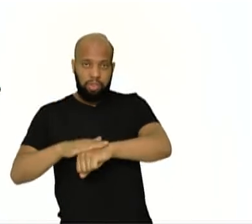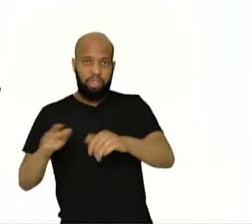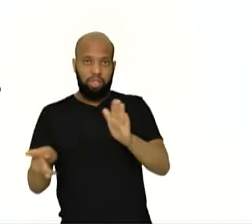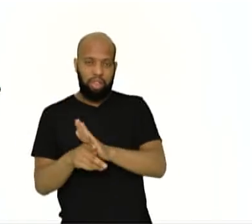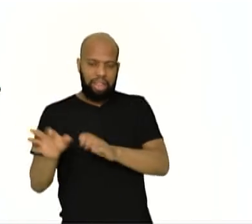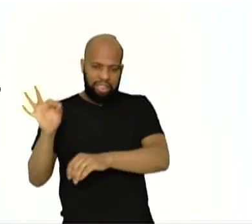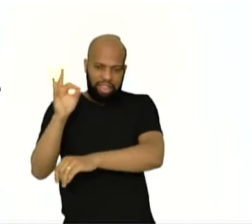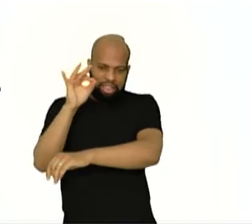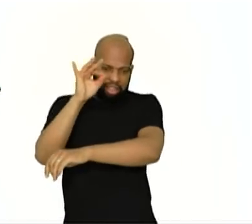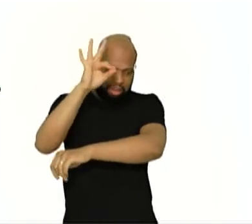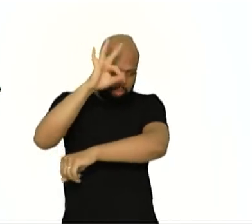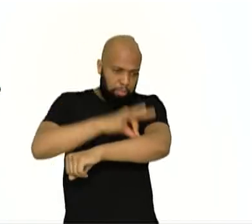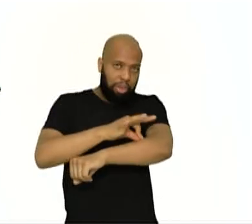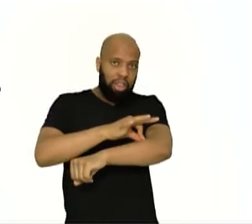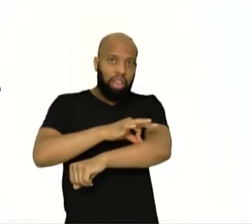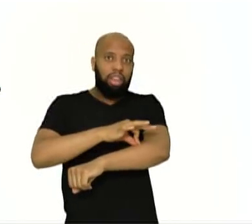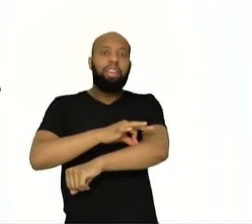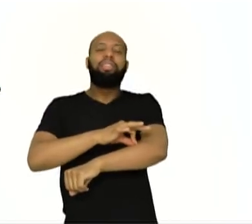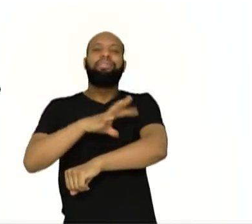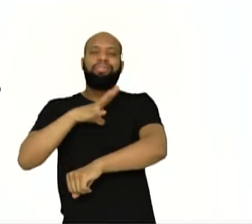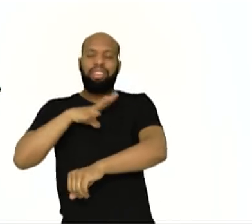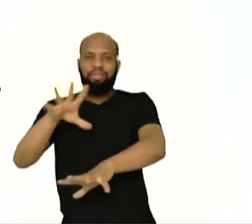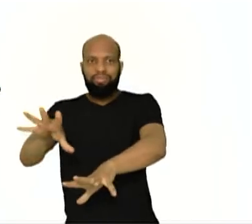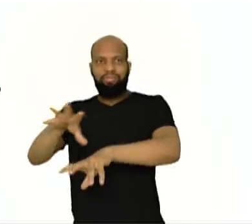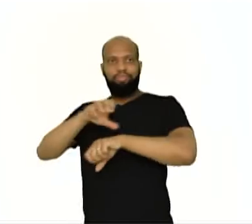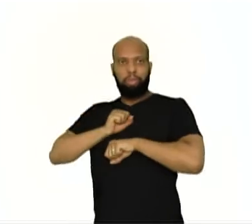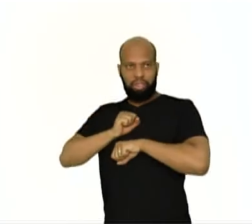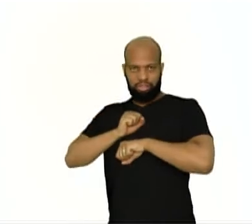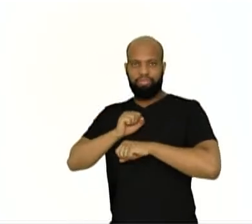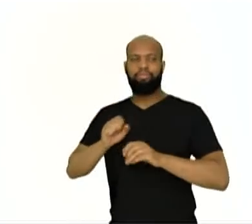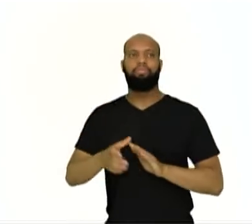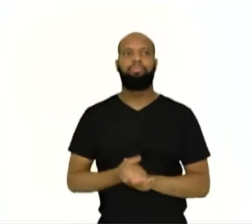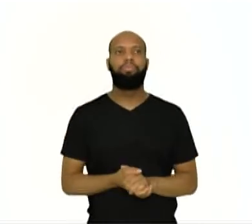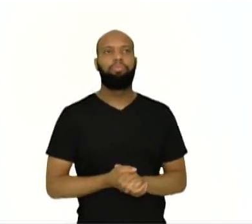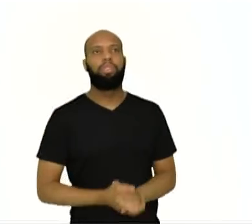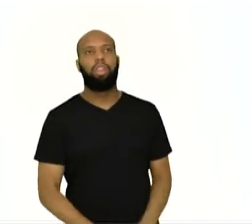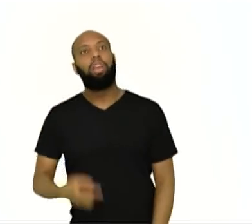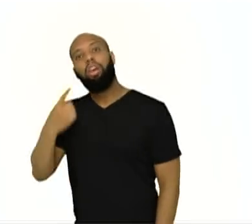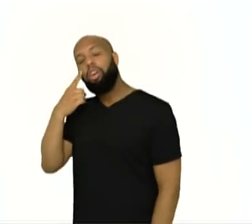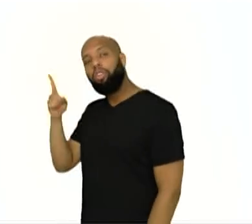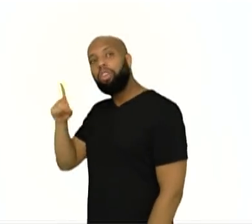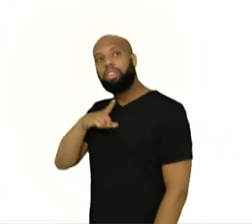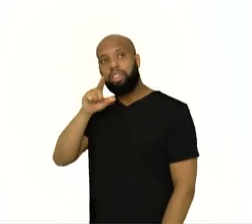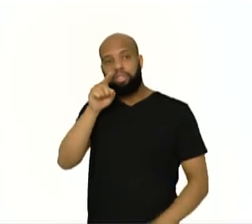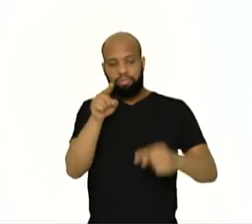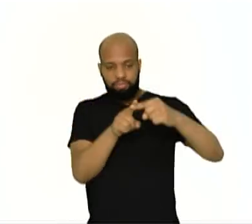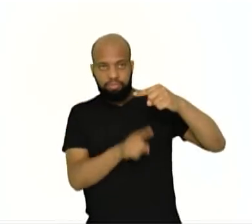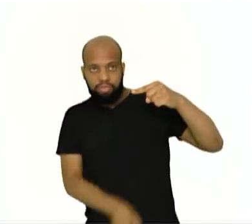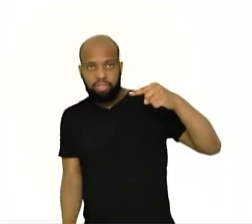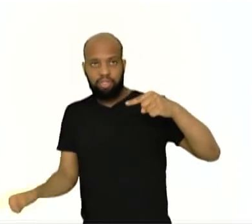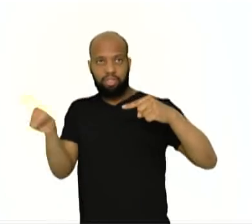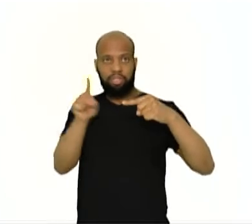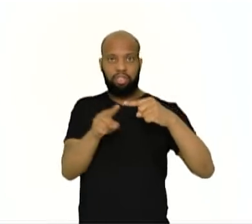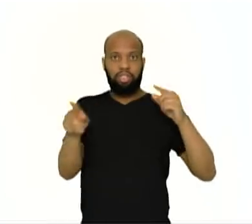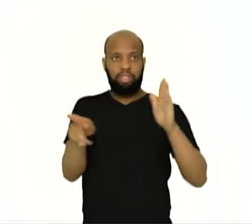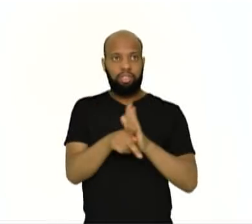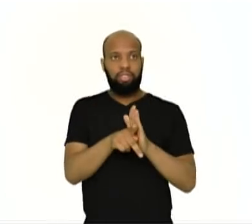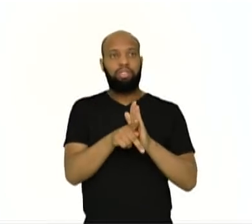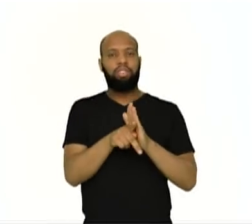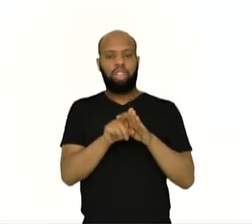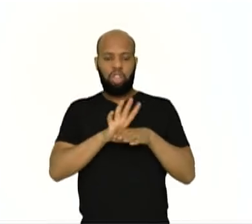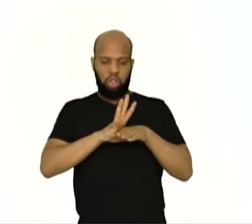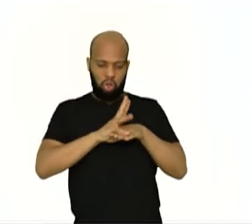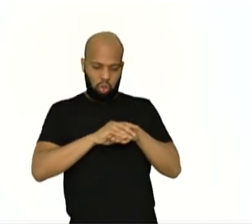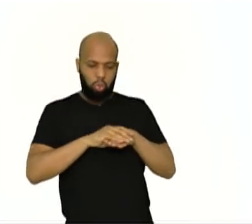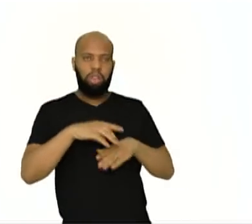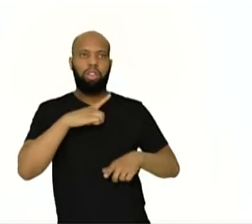vai colocar no nosso corpo esta larva. Aqui a gente tem um ciclo da doença, né? Então eu tenho, por